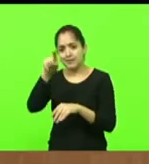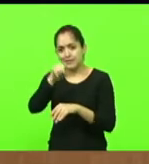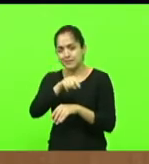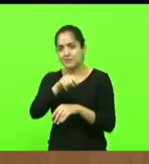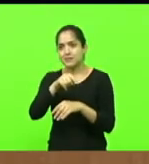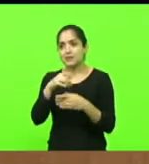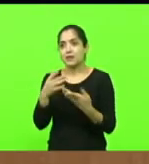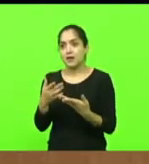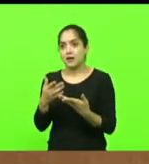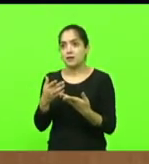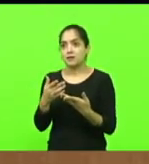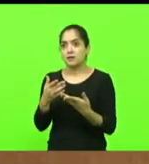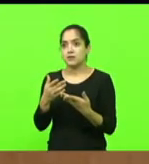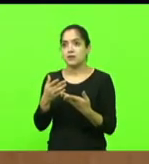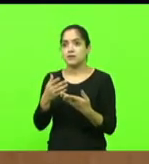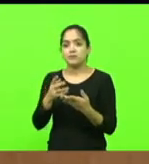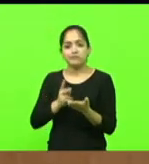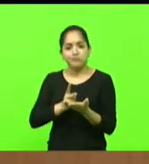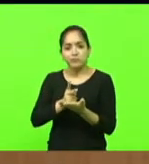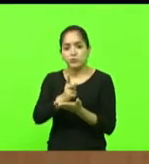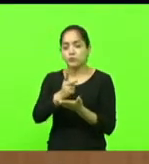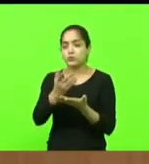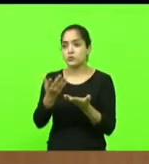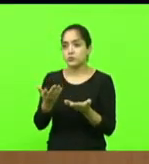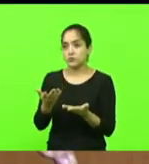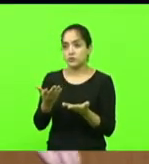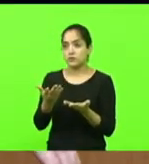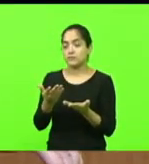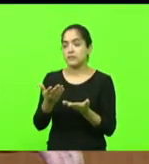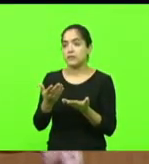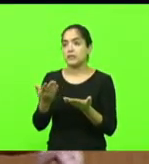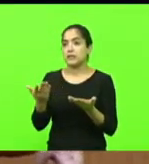continue acontecendo. Então, não podia ser outra